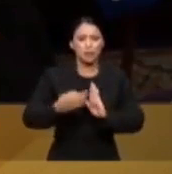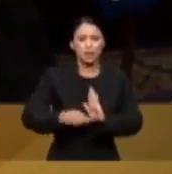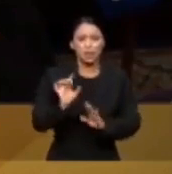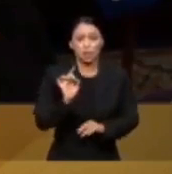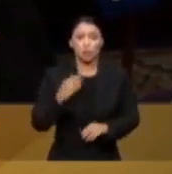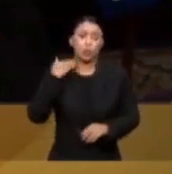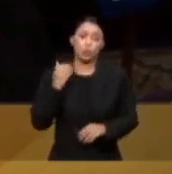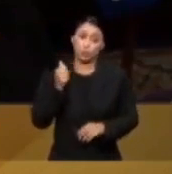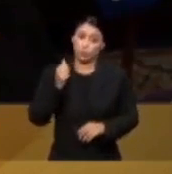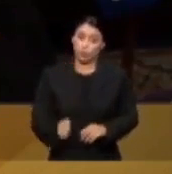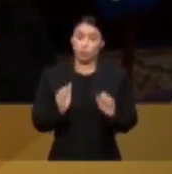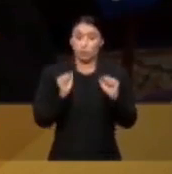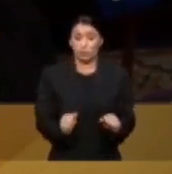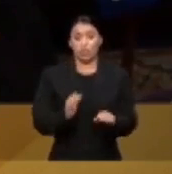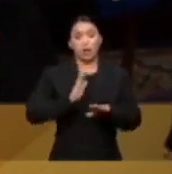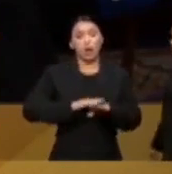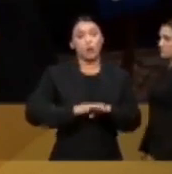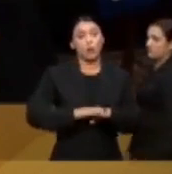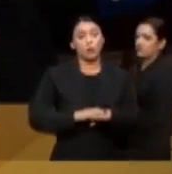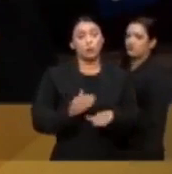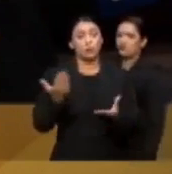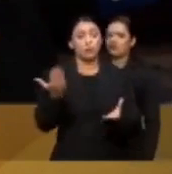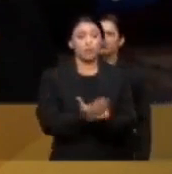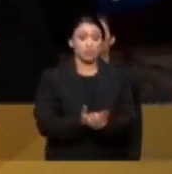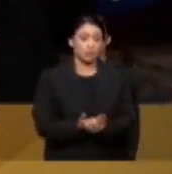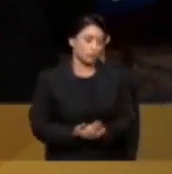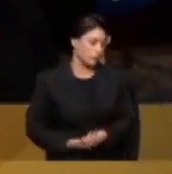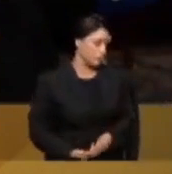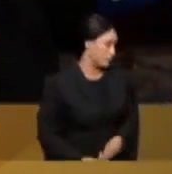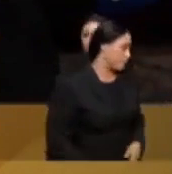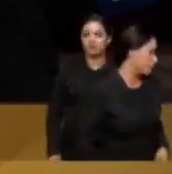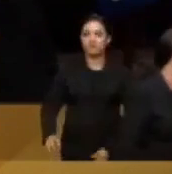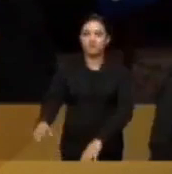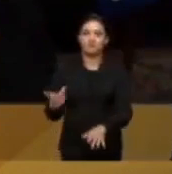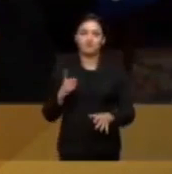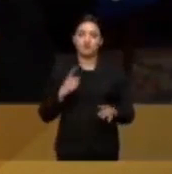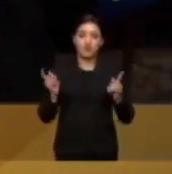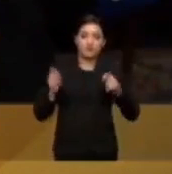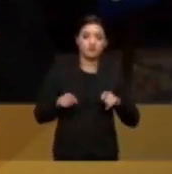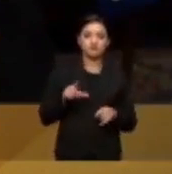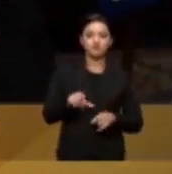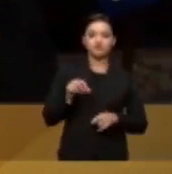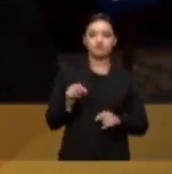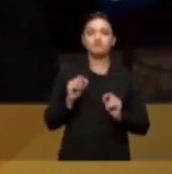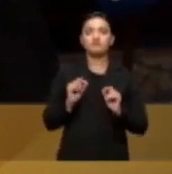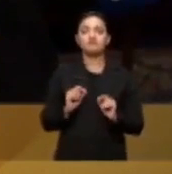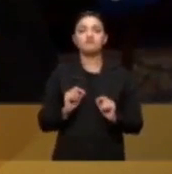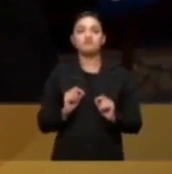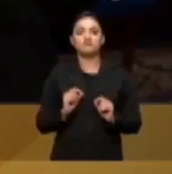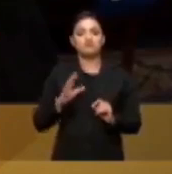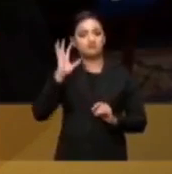URITs poderia dar ao autor da ação a possibilidade de escolher o julgador. A depender das